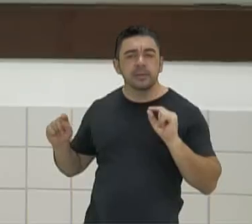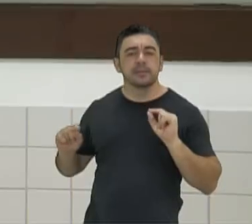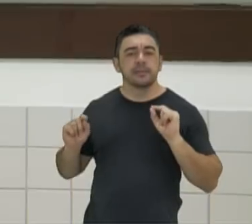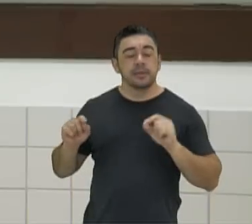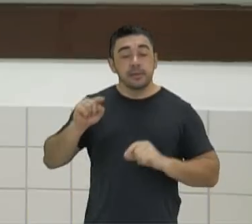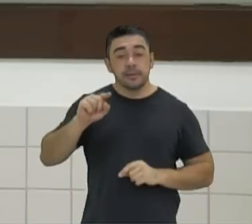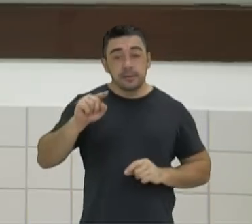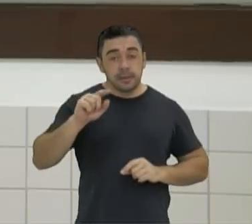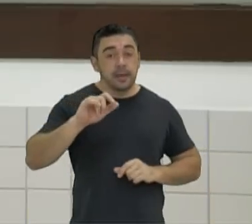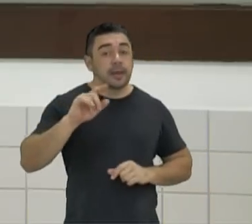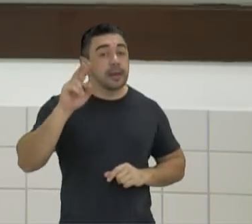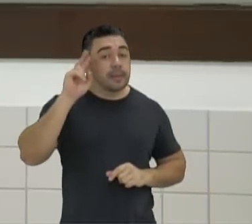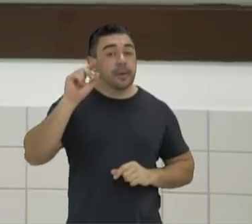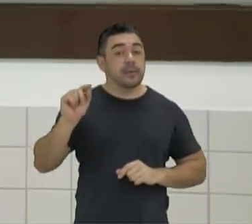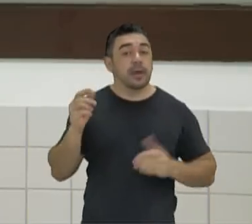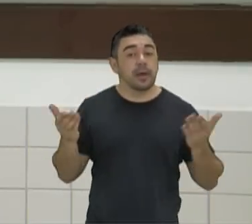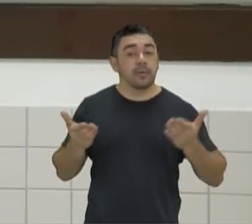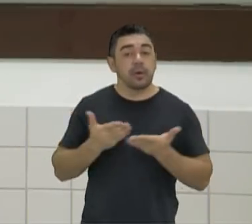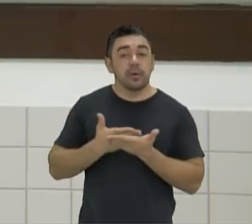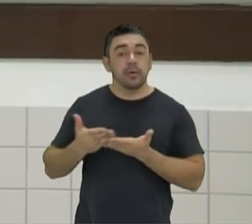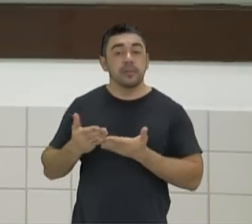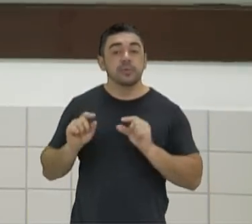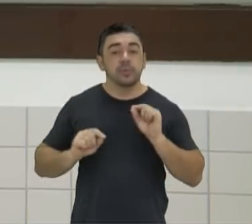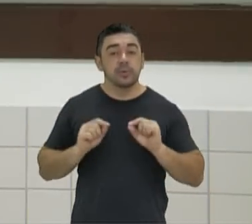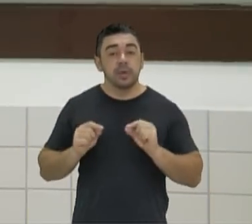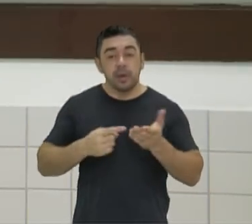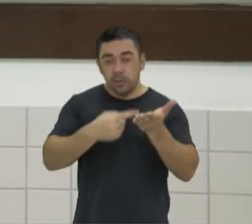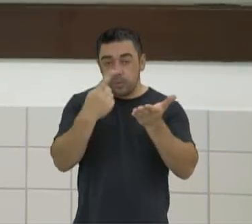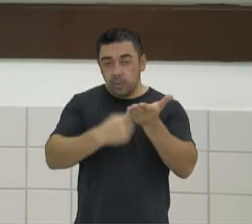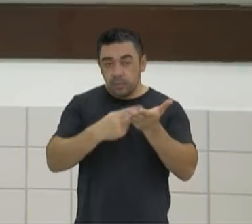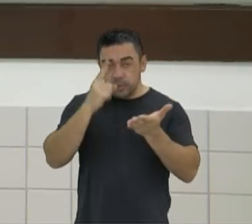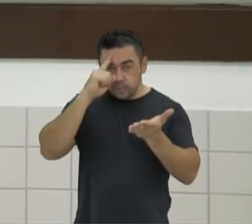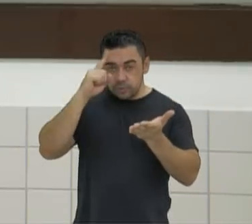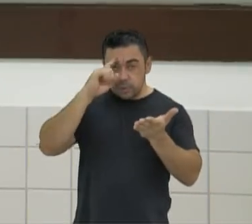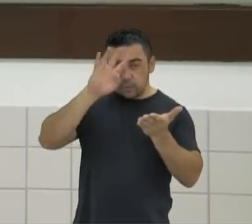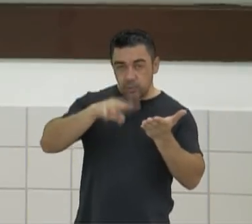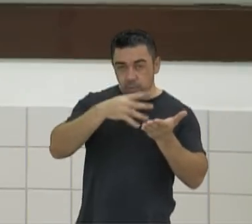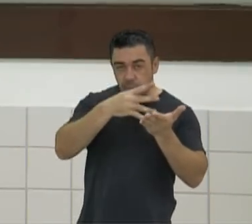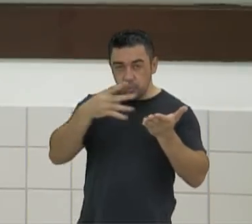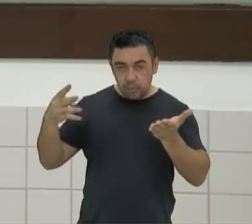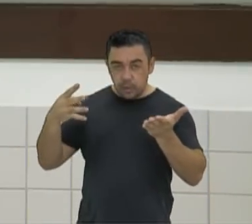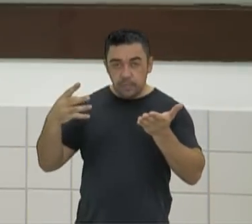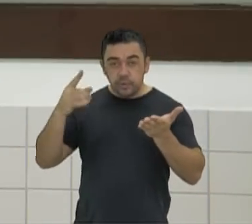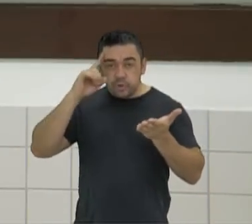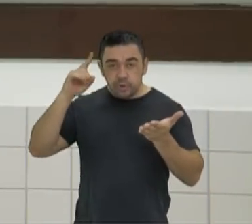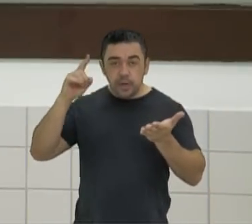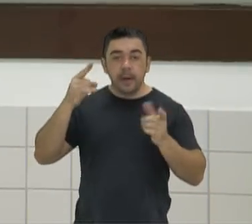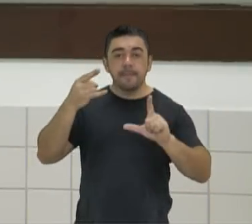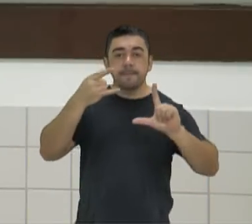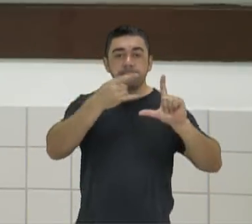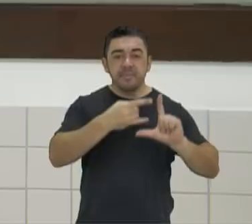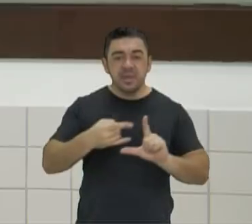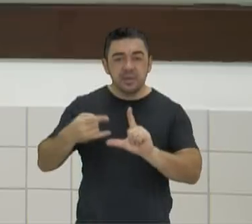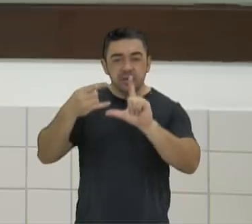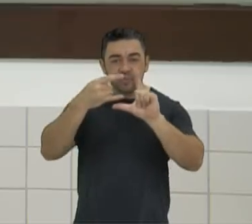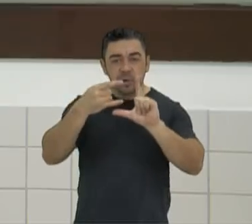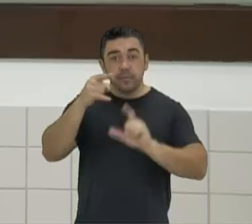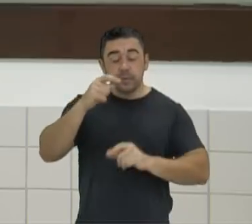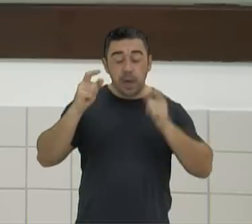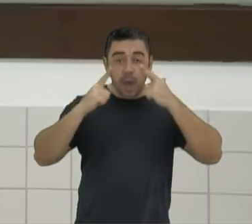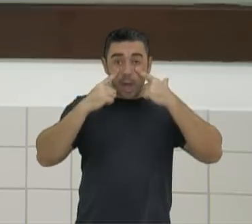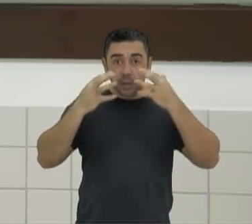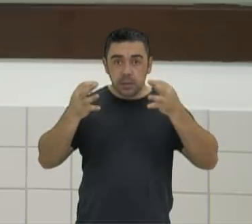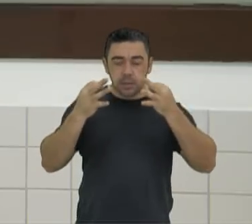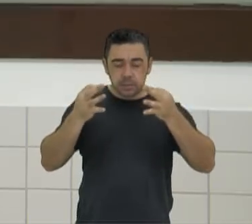para lembrar vocês que os professores estão começando a agendar alguns meets com vocês. E vocês então precisam estar atentos ao mural